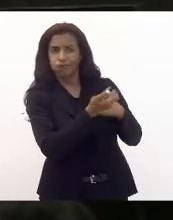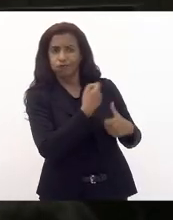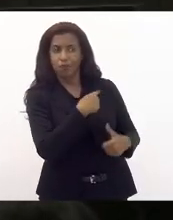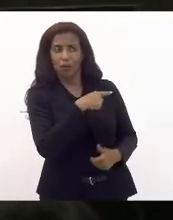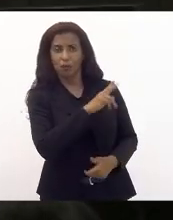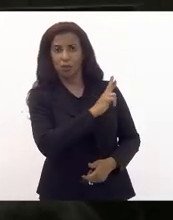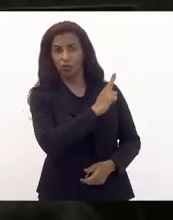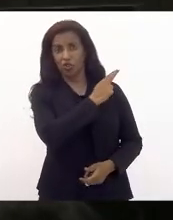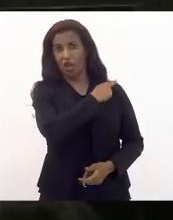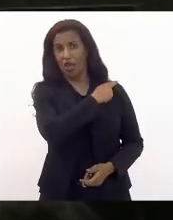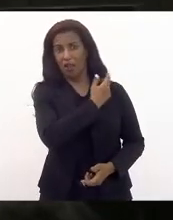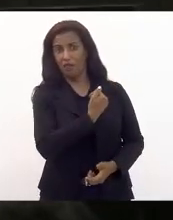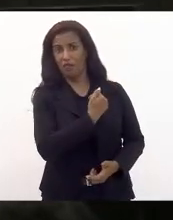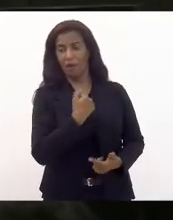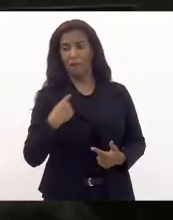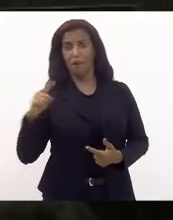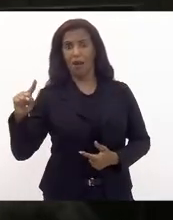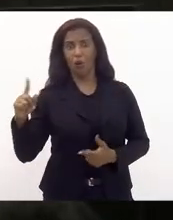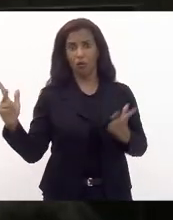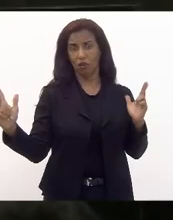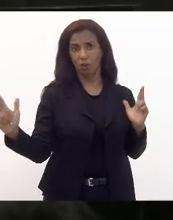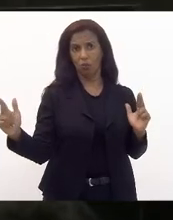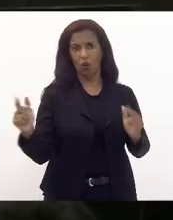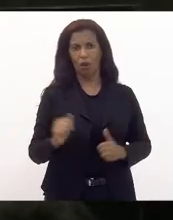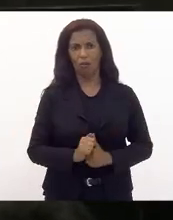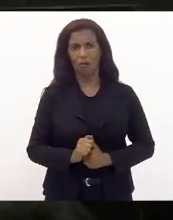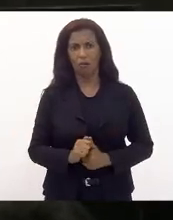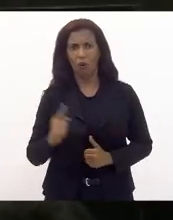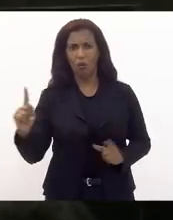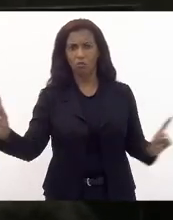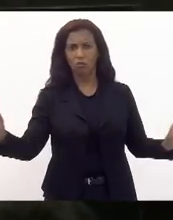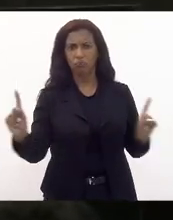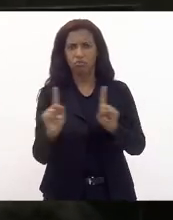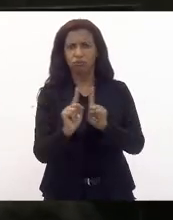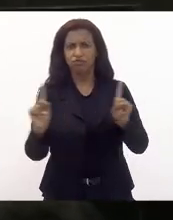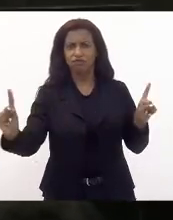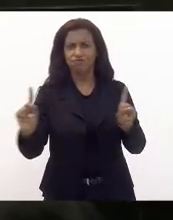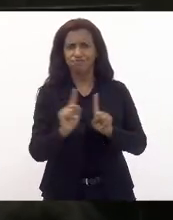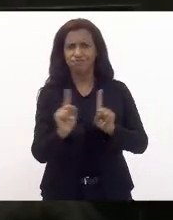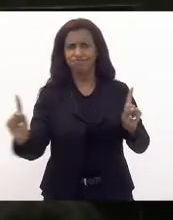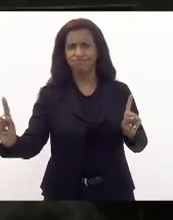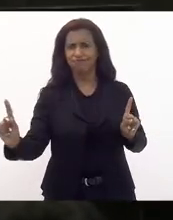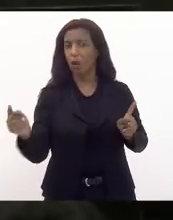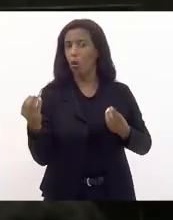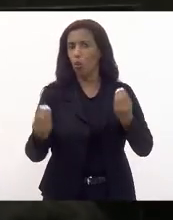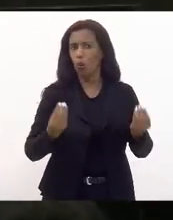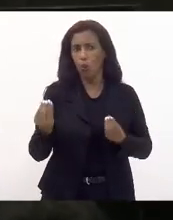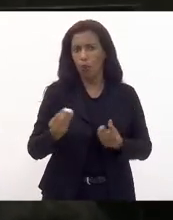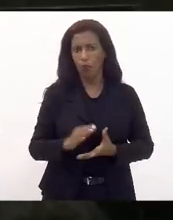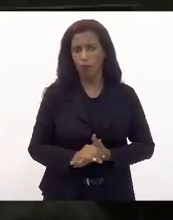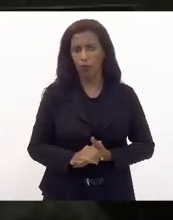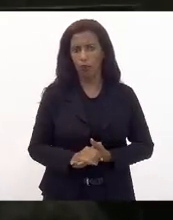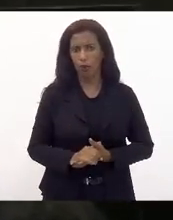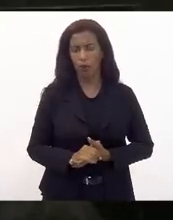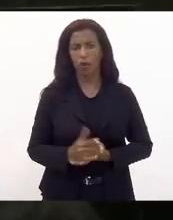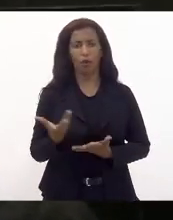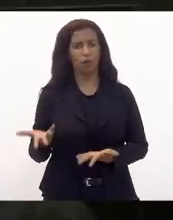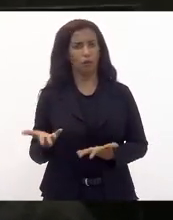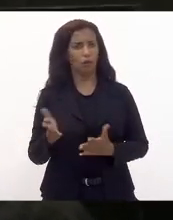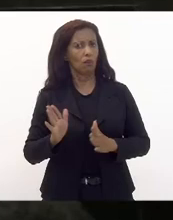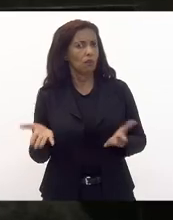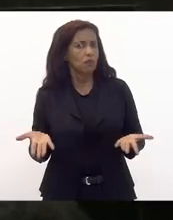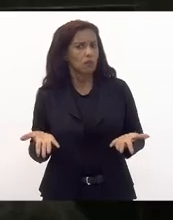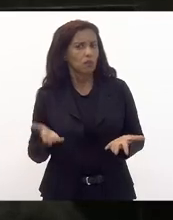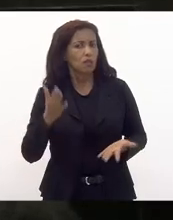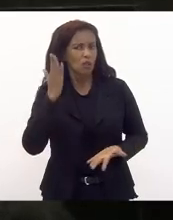do seu Comandante para outro militar para um outro par como você então eu acho que seria muito